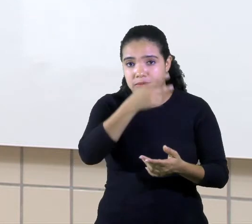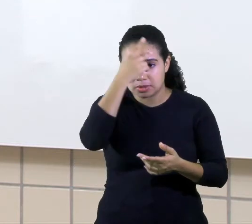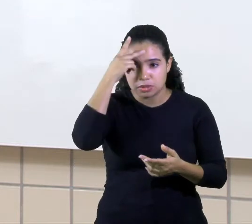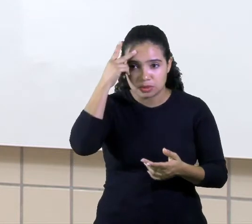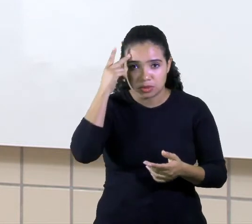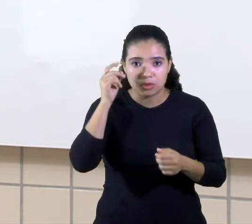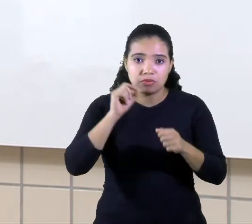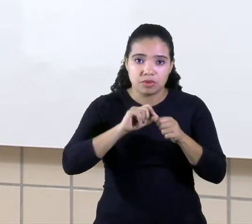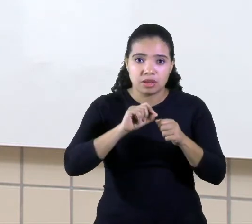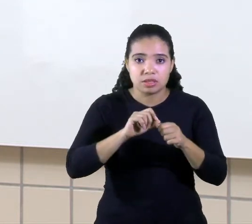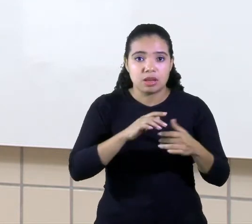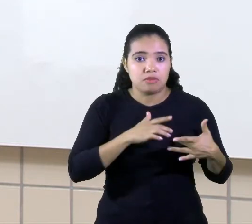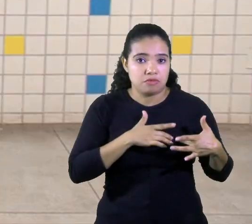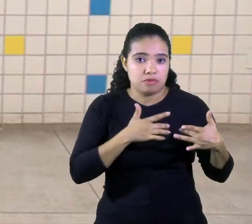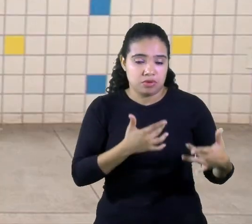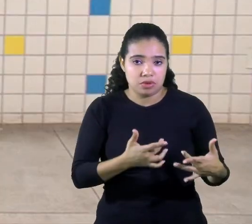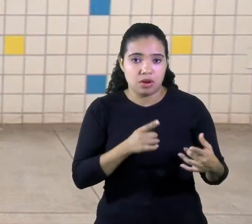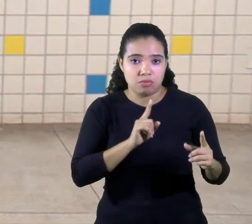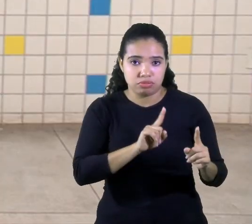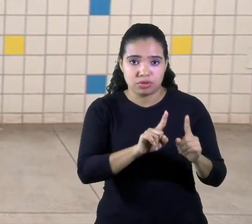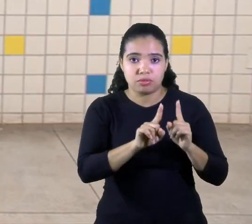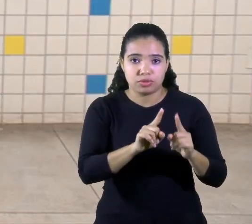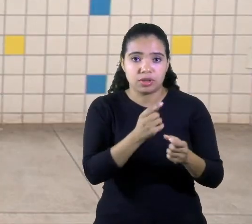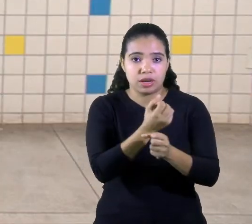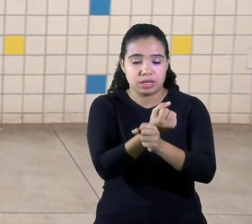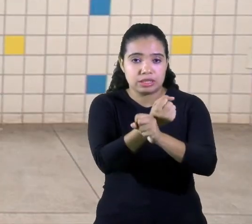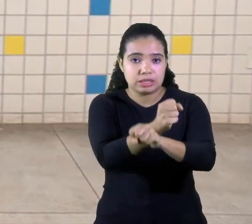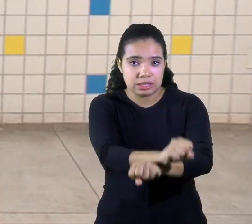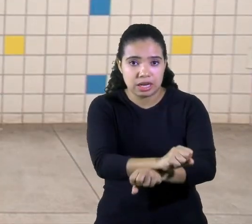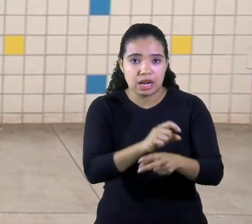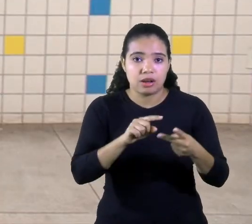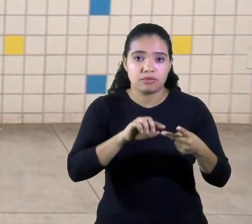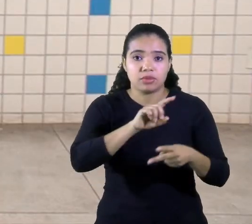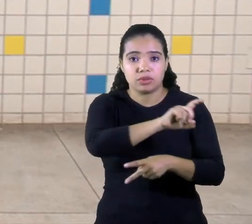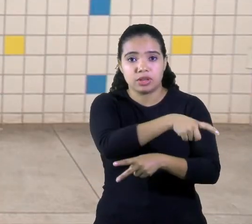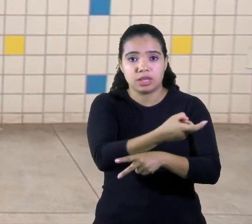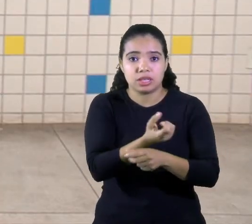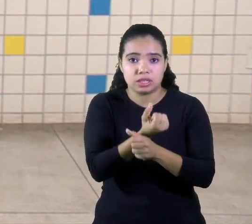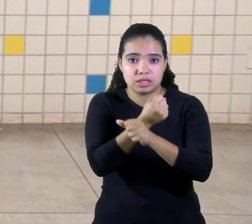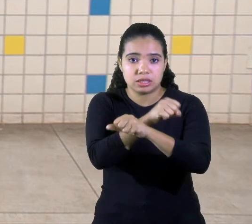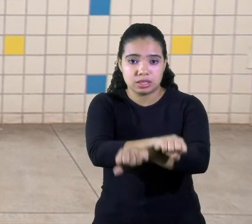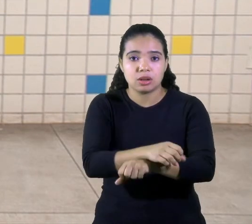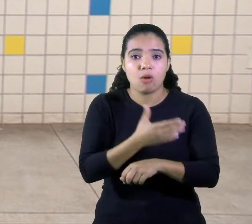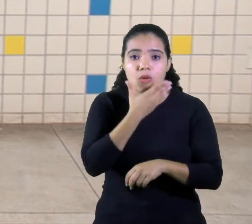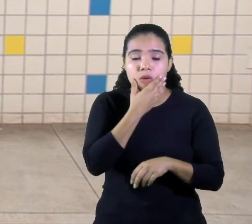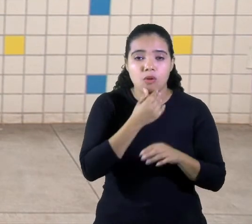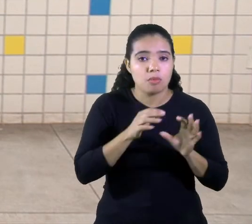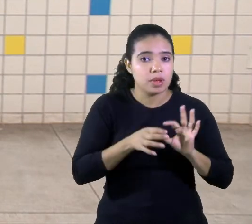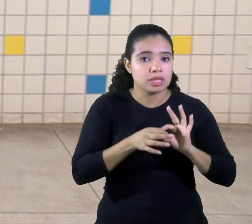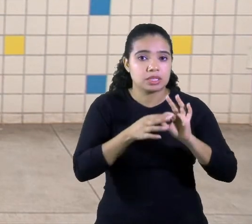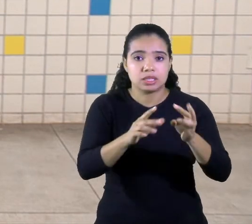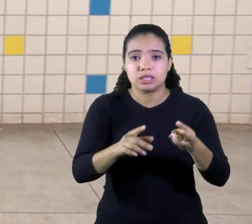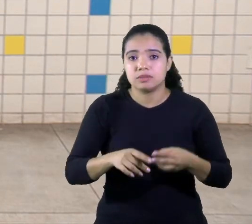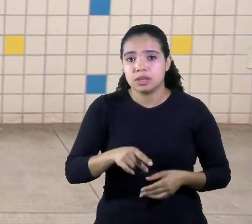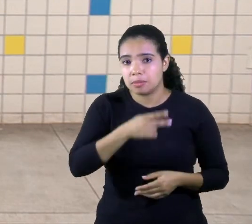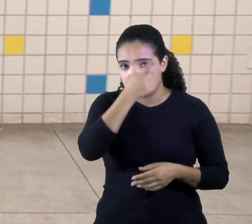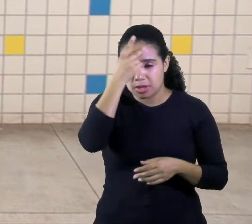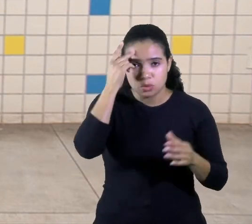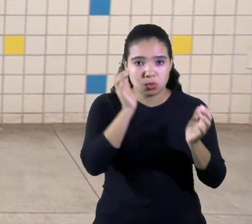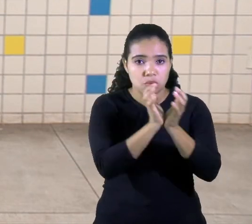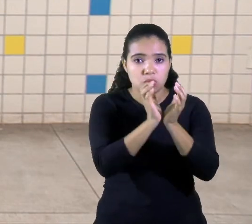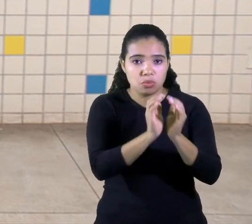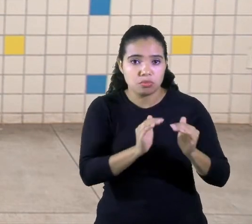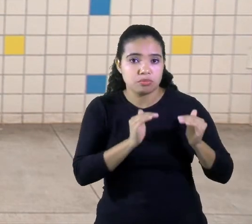fazer parte dos voluntários da pátria. Escravos, ex-escravos, homens livres, pessoas da classe